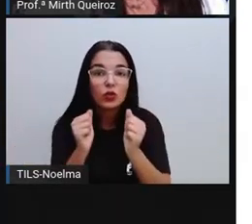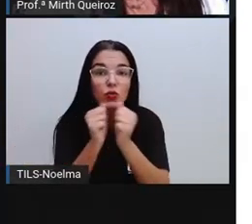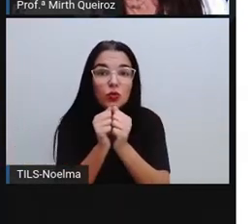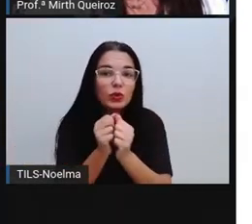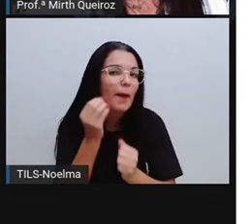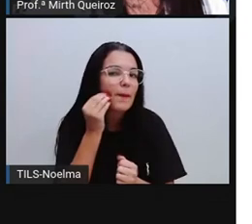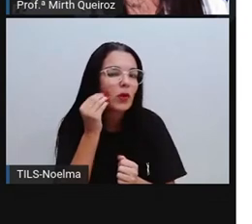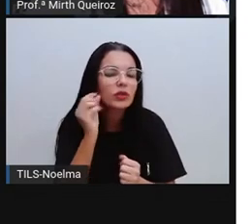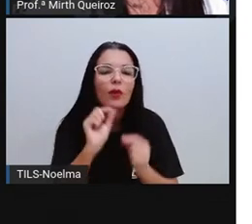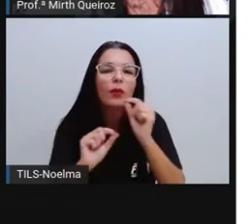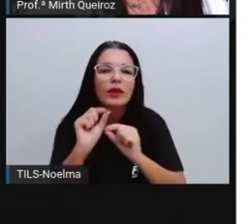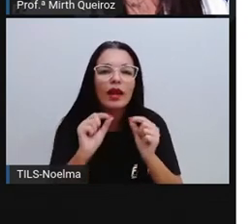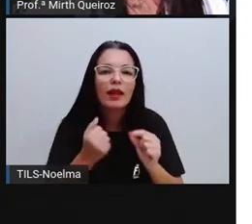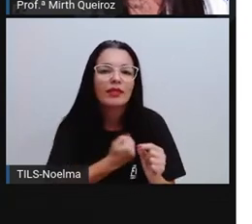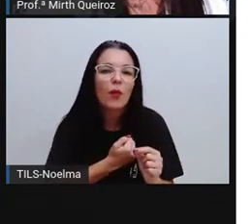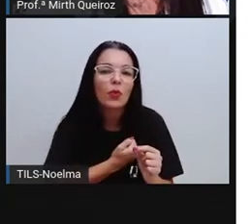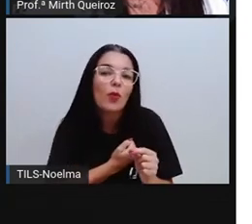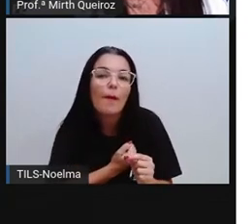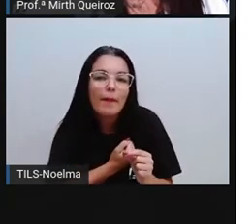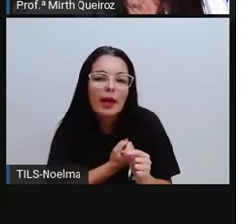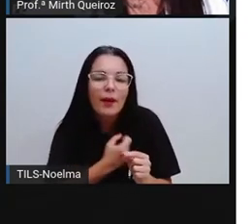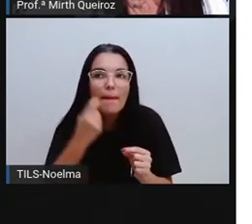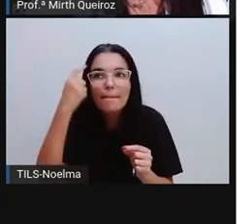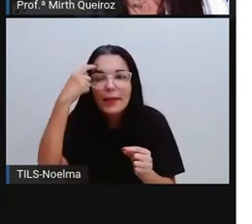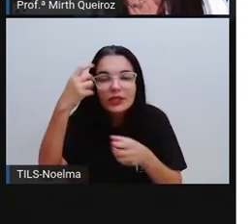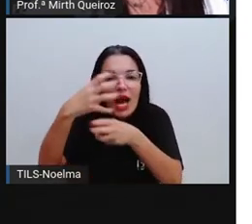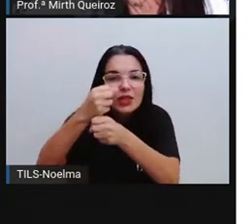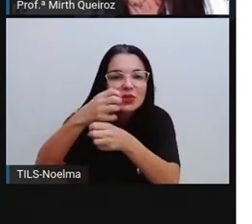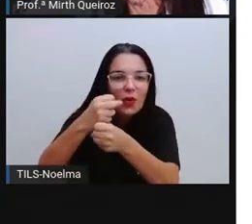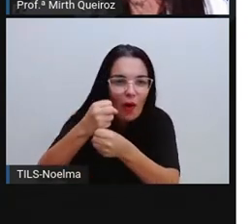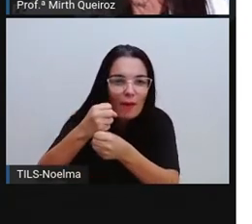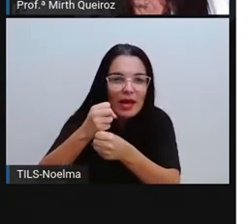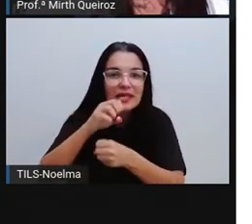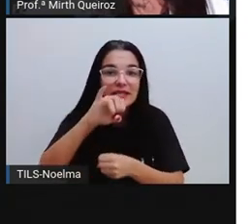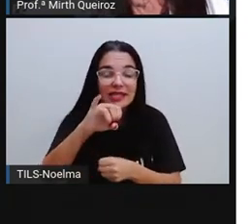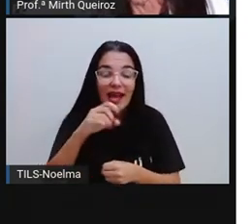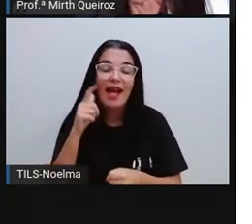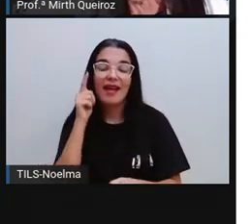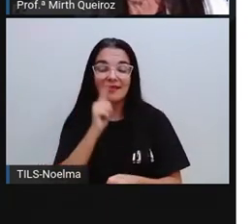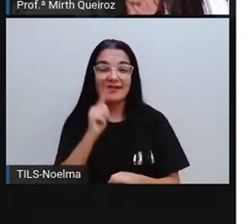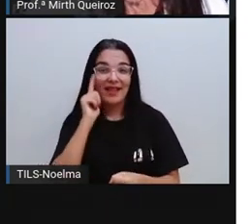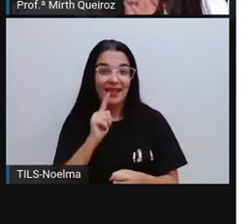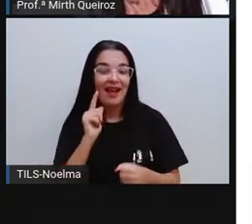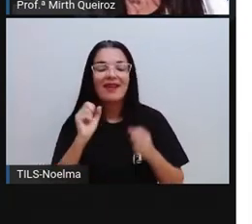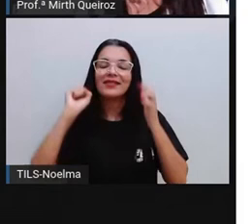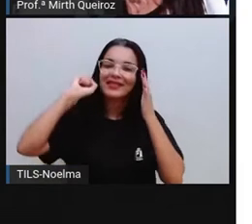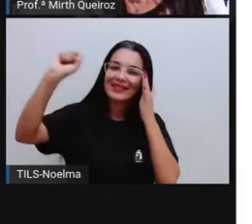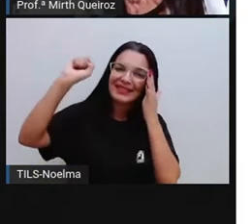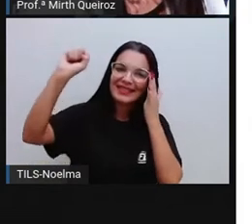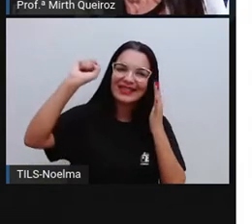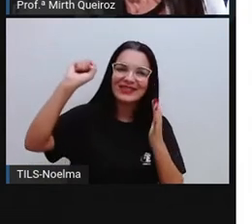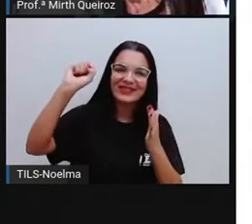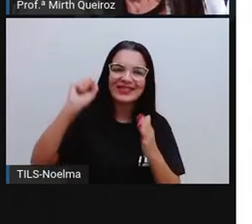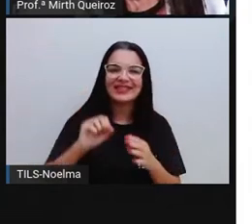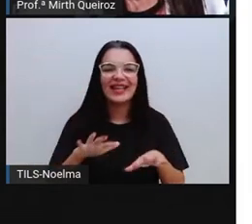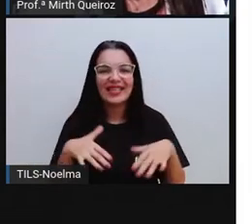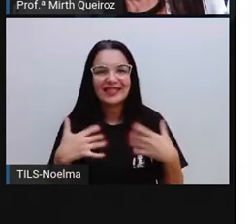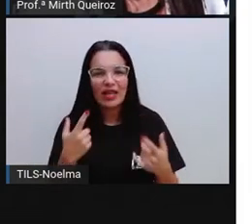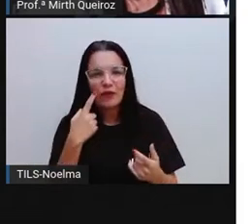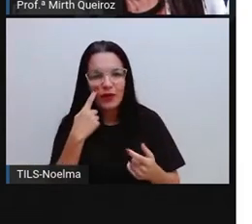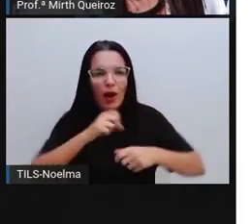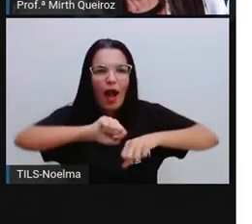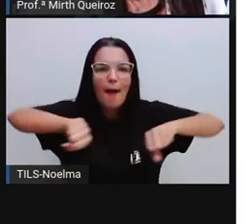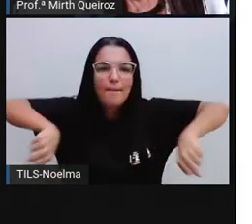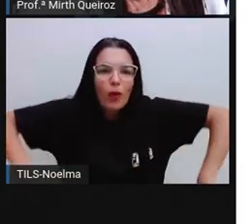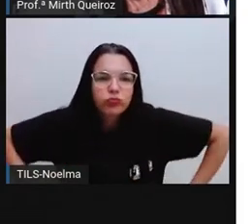mostrar o dedo e gritar o número que pensam que é a soma, certo? Quem acertar, vence. Então ficam ali com as